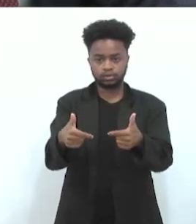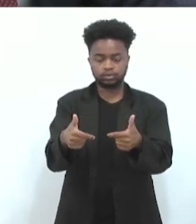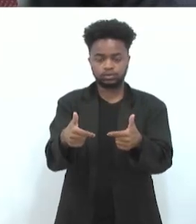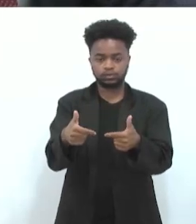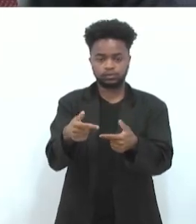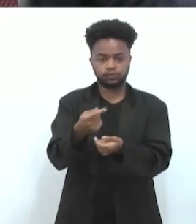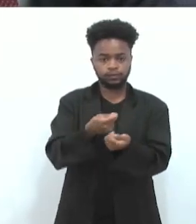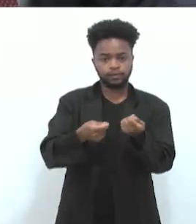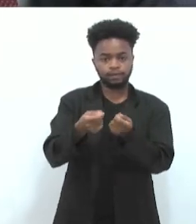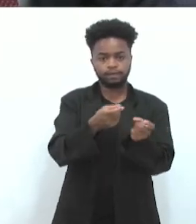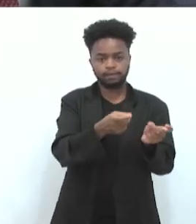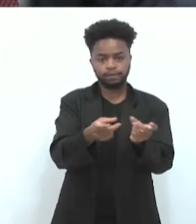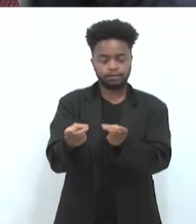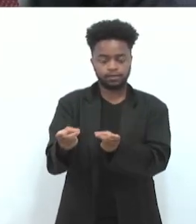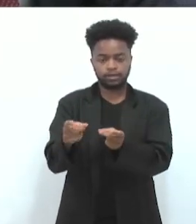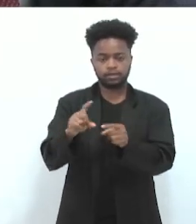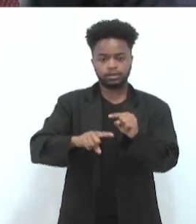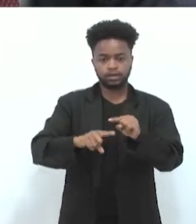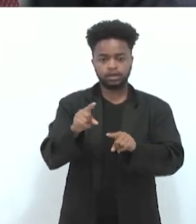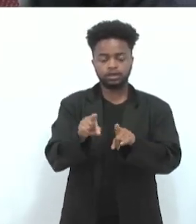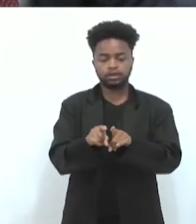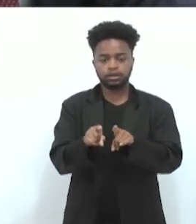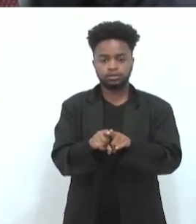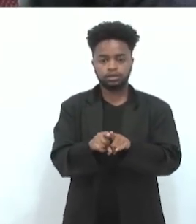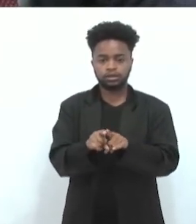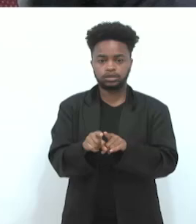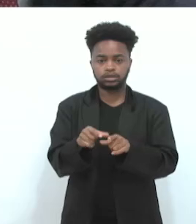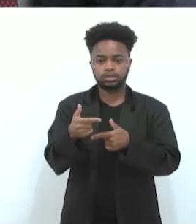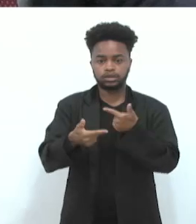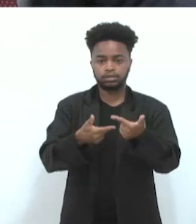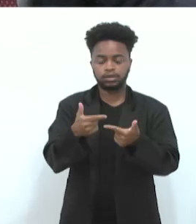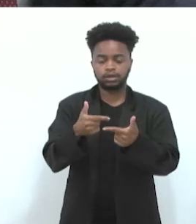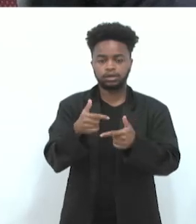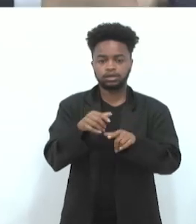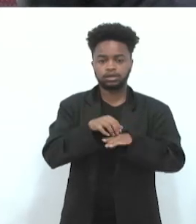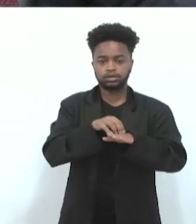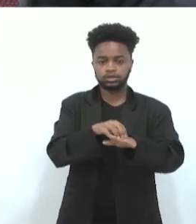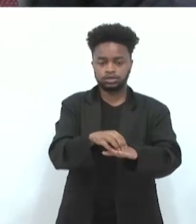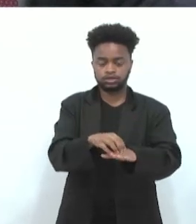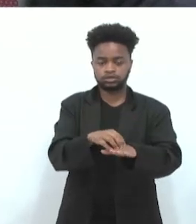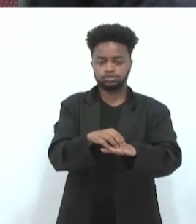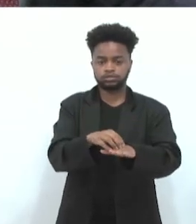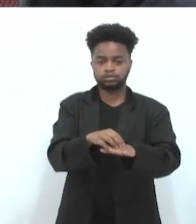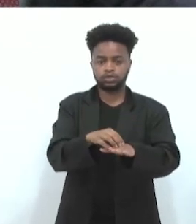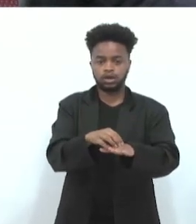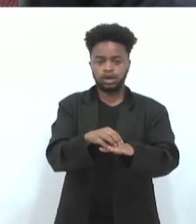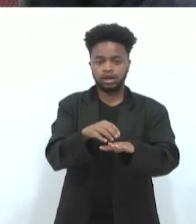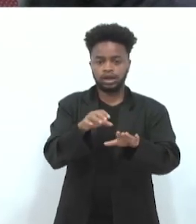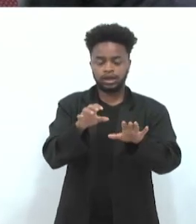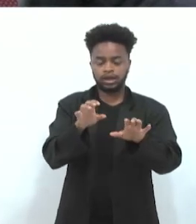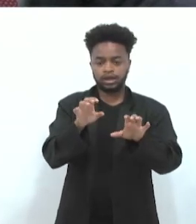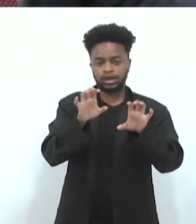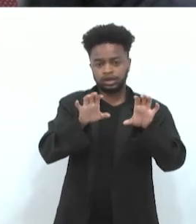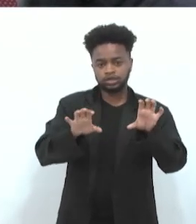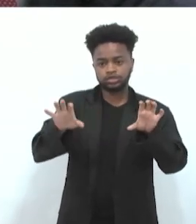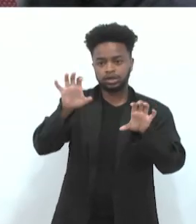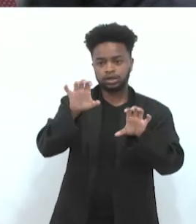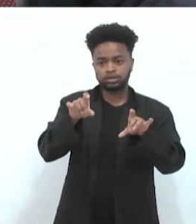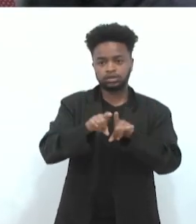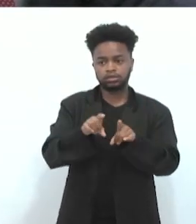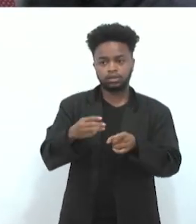de mercadorias e sobre prestações de serviços de transporte interestadual e intermunicipal e de